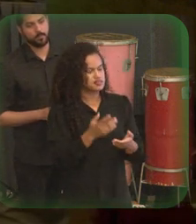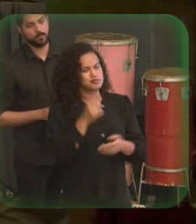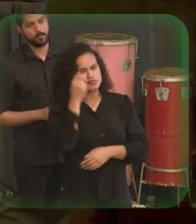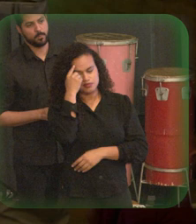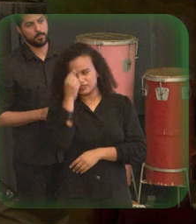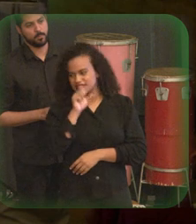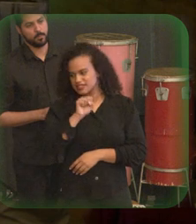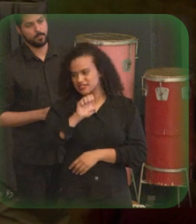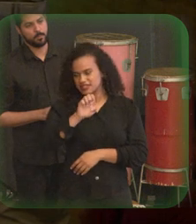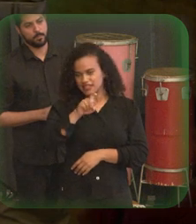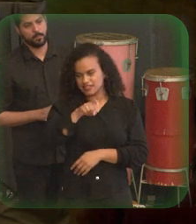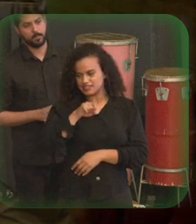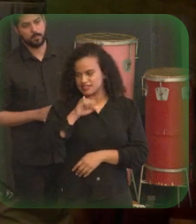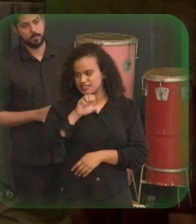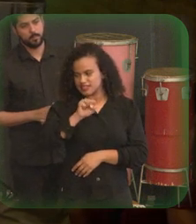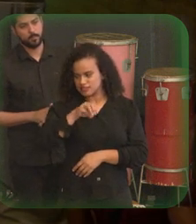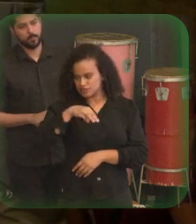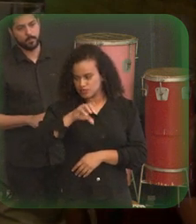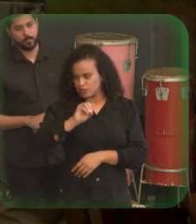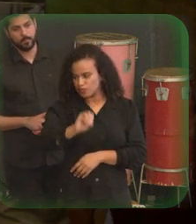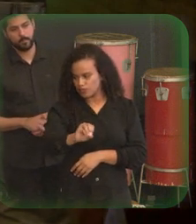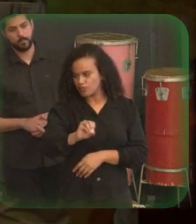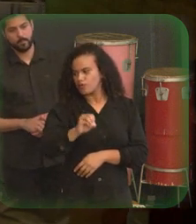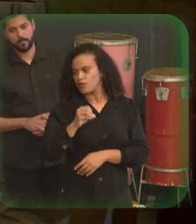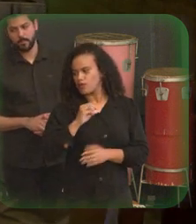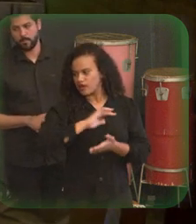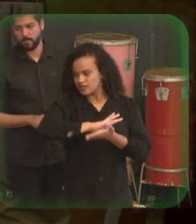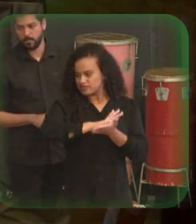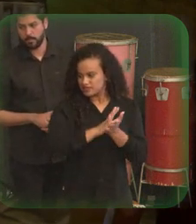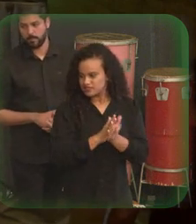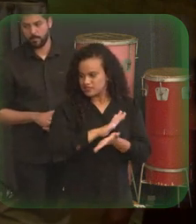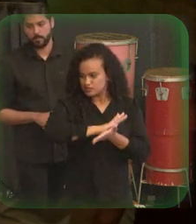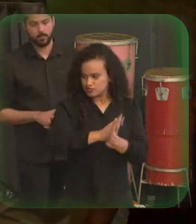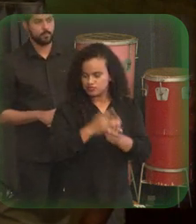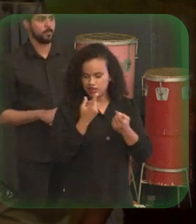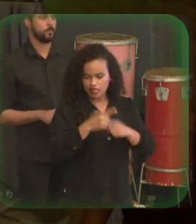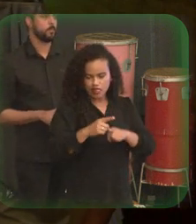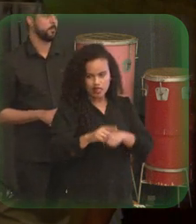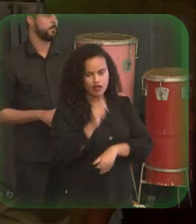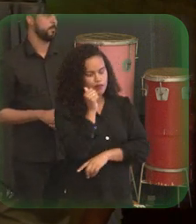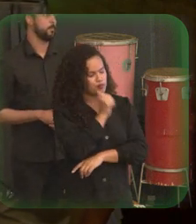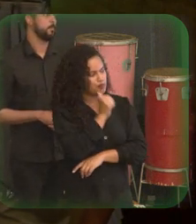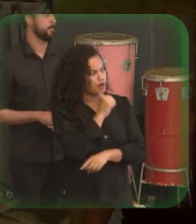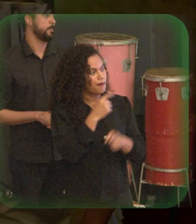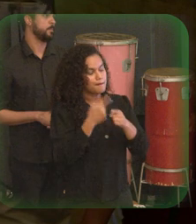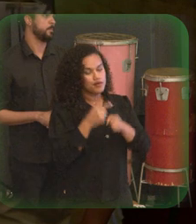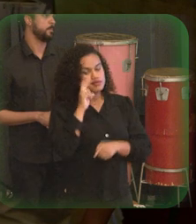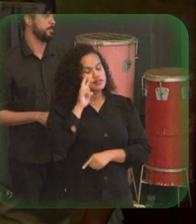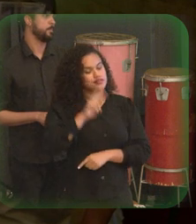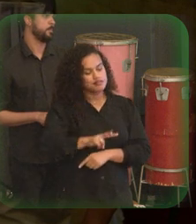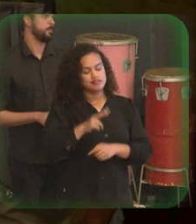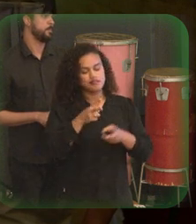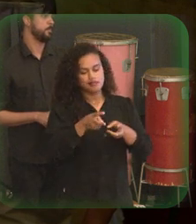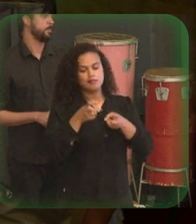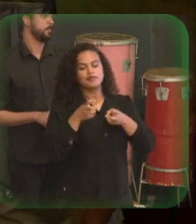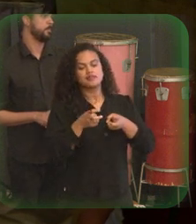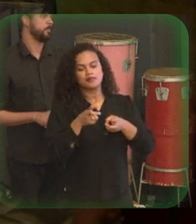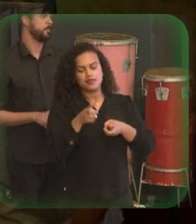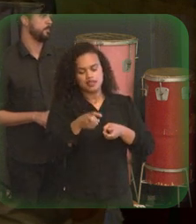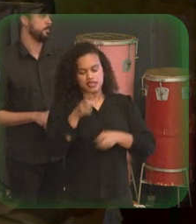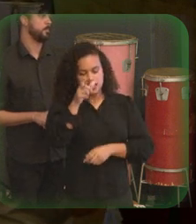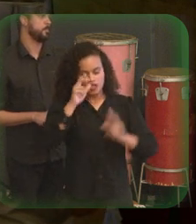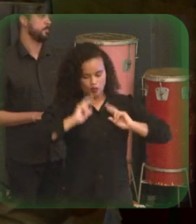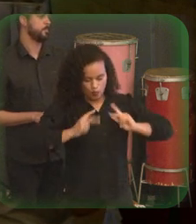para a gente pensar as discriminações no geral. Ou seja, primeiro nós temos que admitir que ser humano é